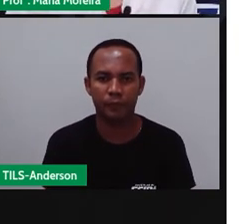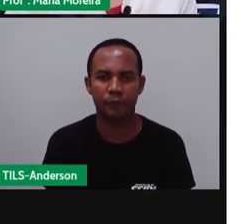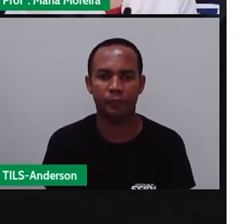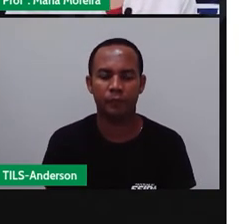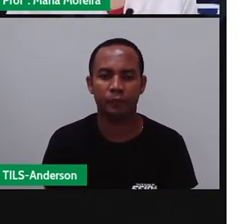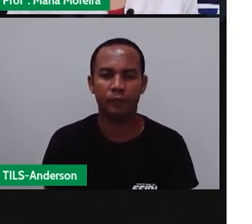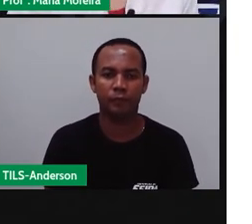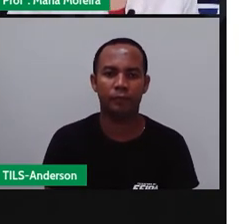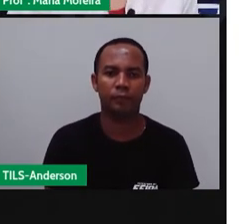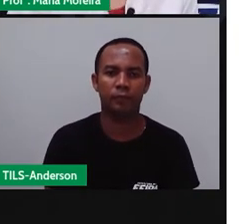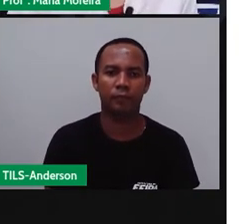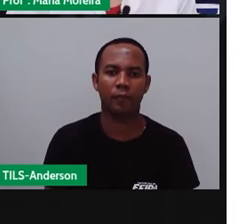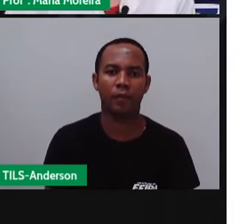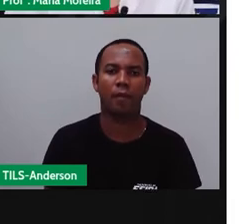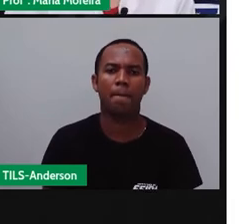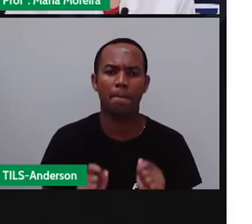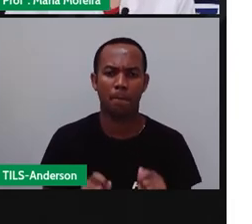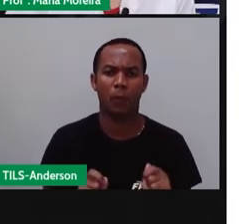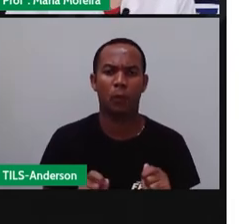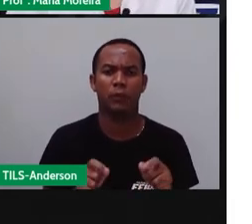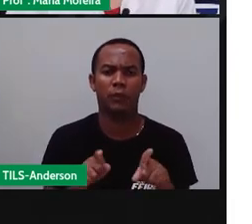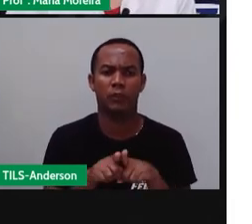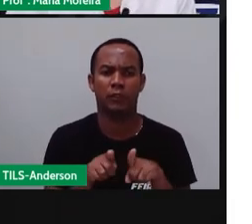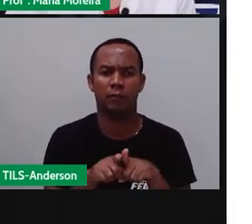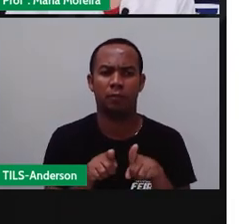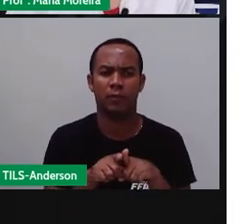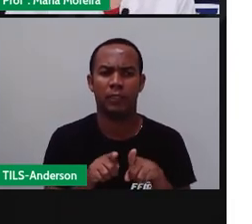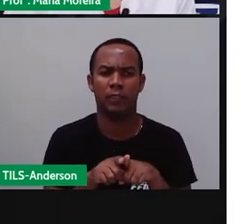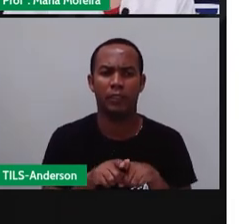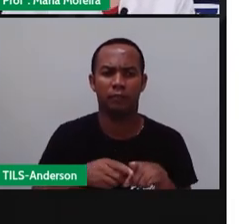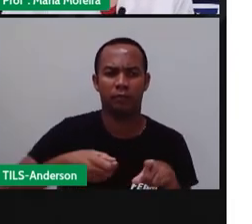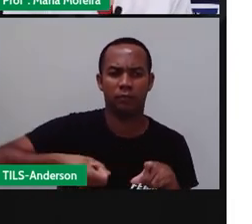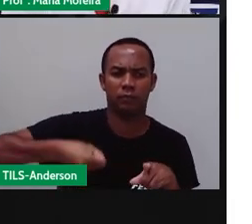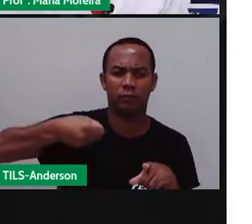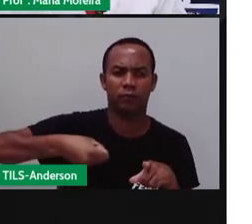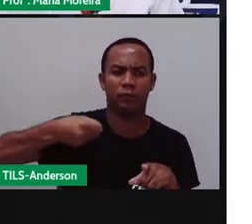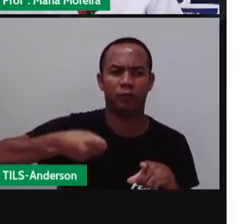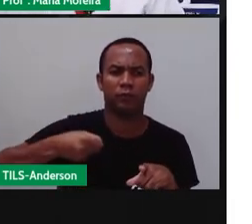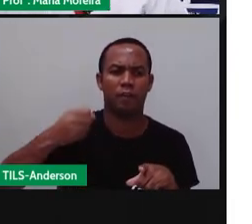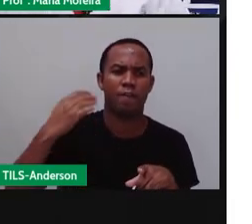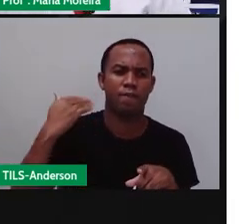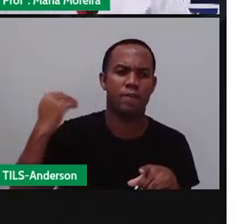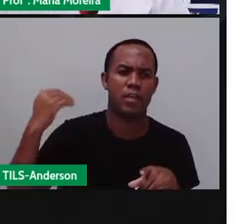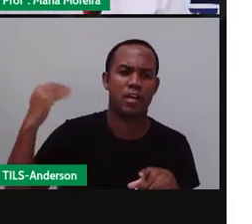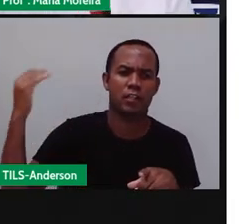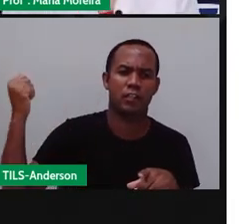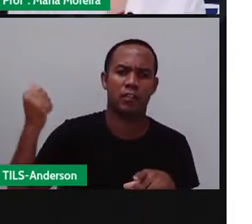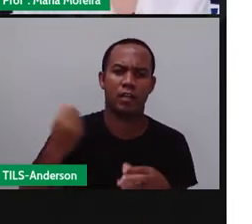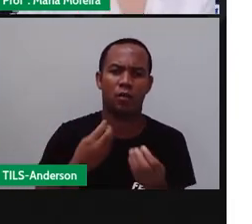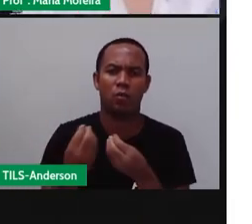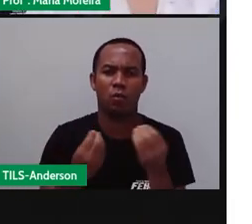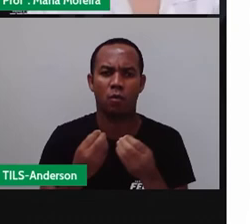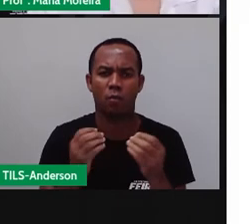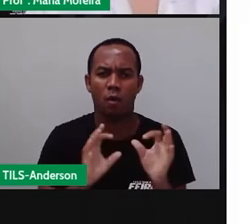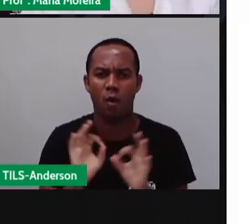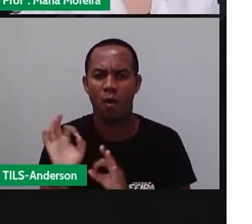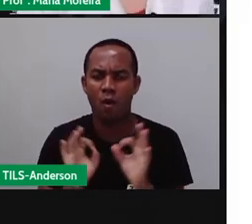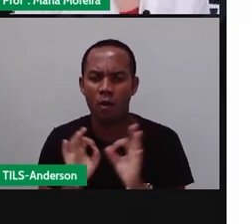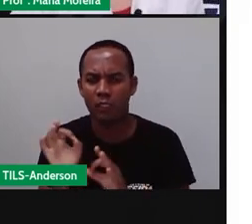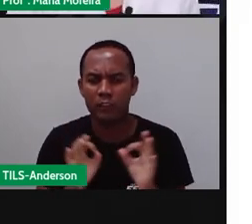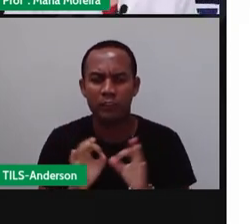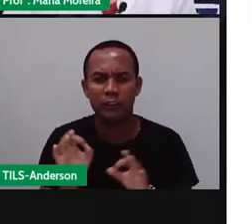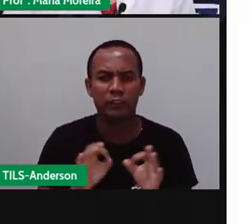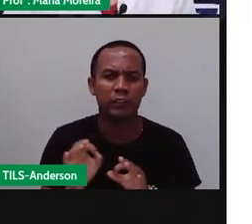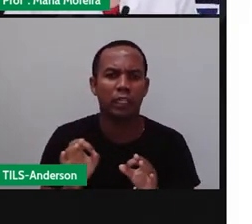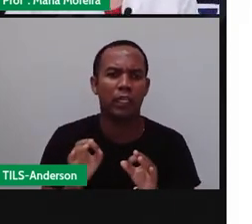Bom, a gente pode fazer uma lista, por exemplo, né, para uma mala de viagem. Vou para casa da vovó, vou para casa da Dinda,